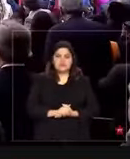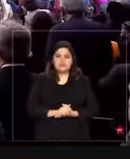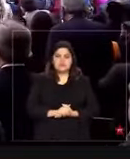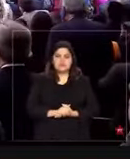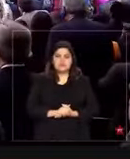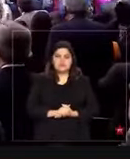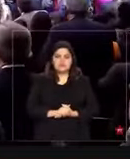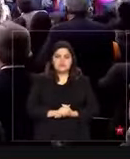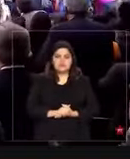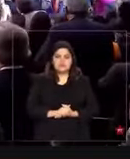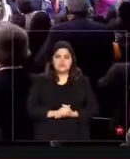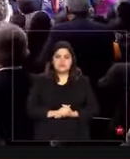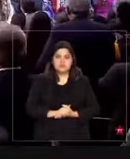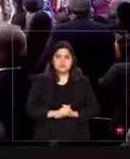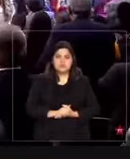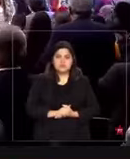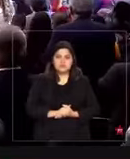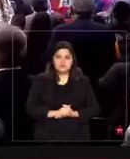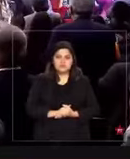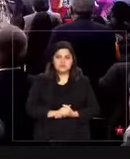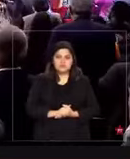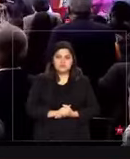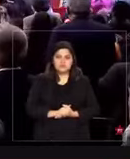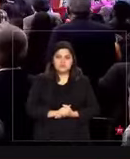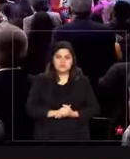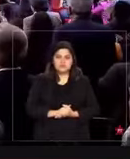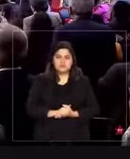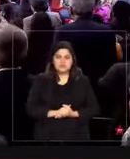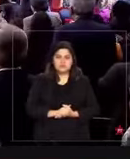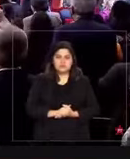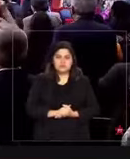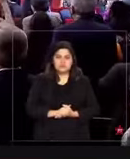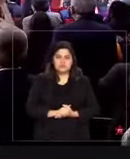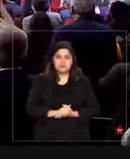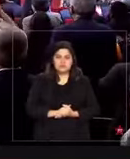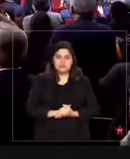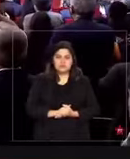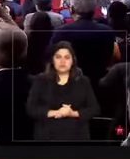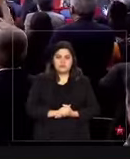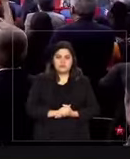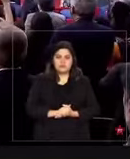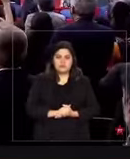Zé Maranhão, presidente Zé Maranhão, presidente Dilma.